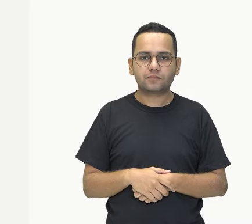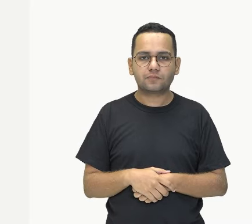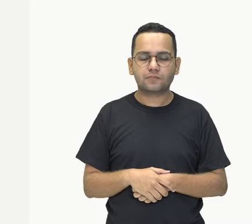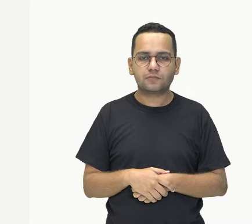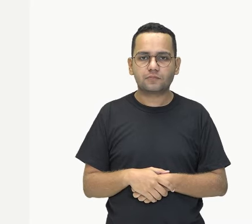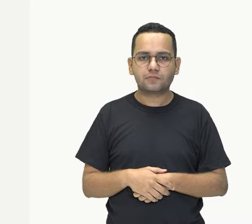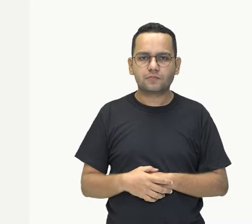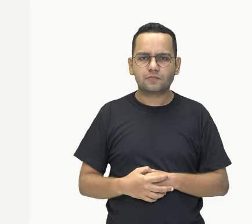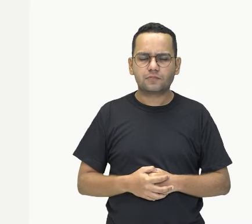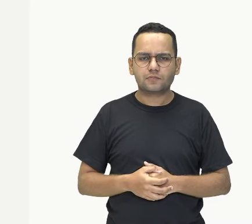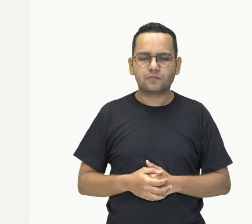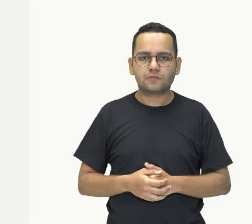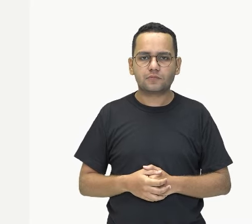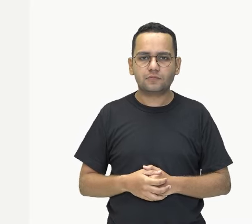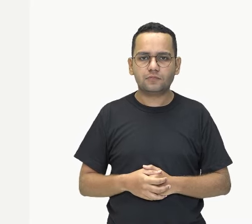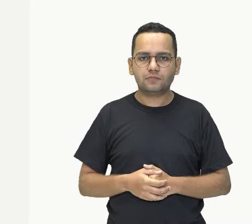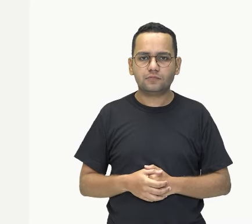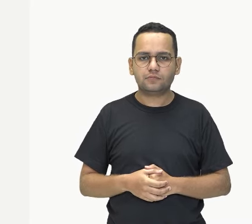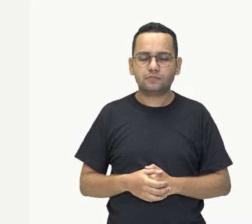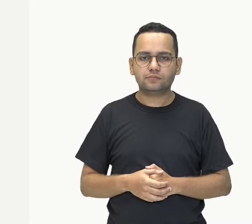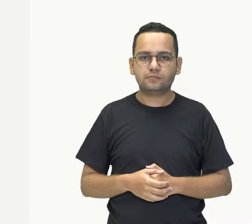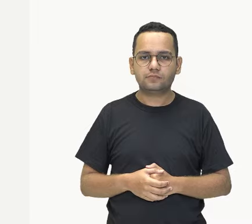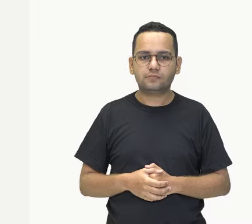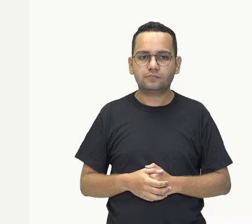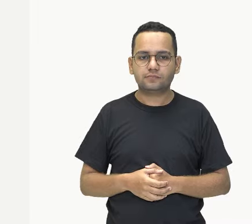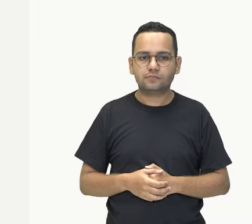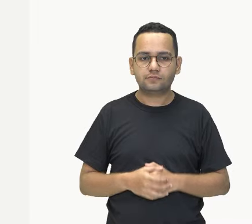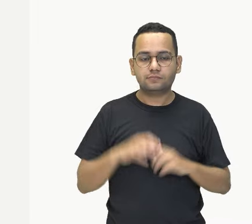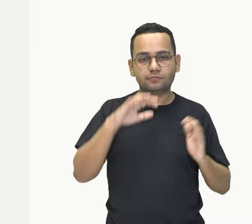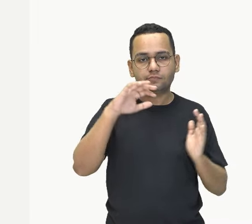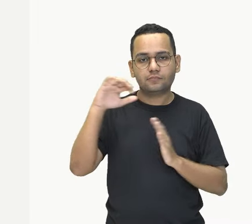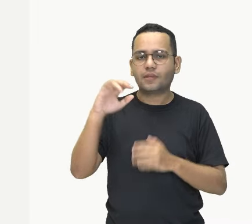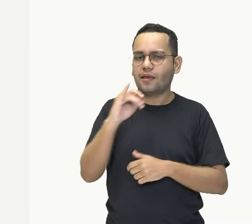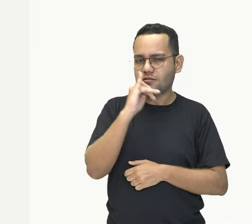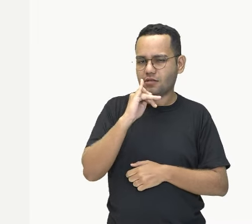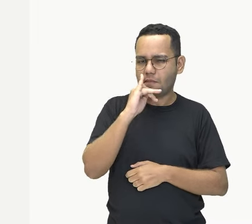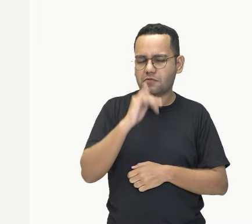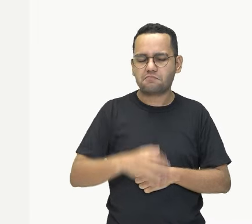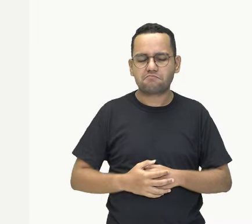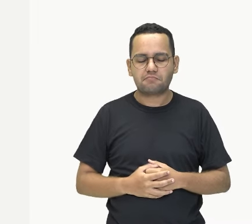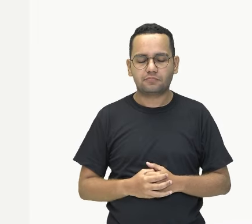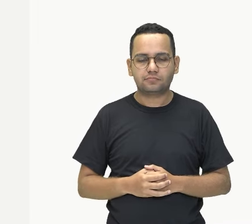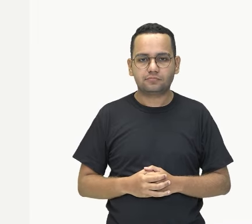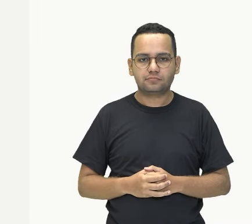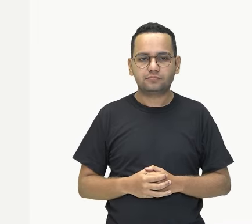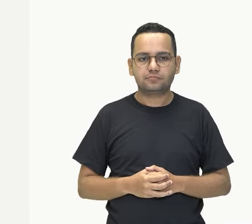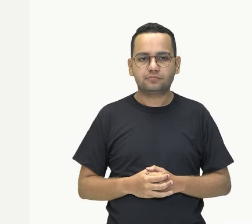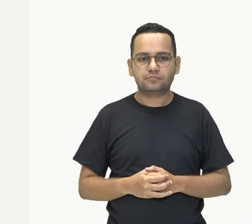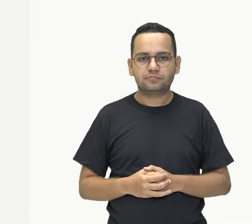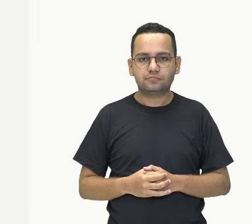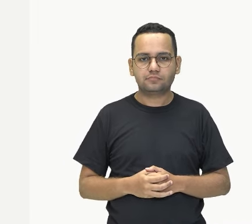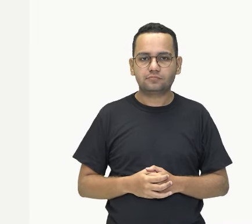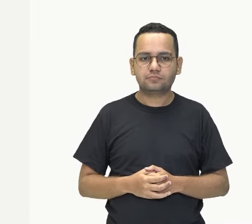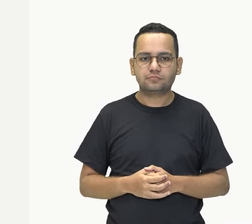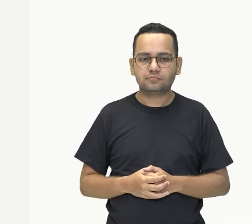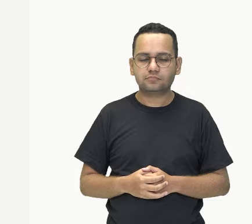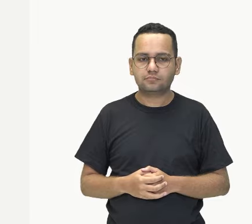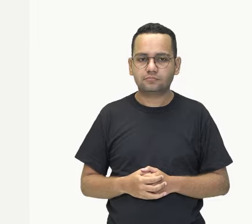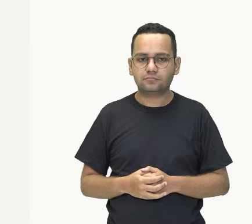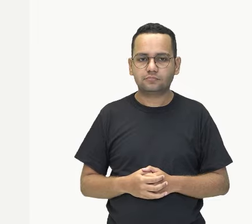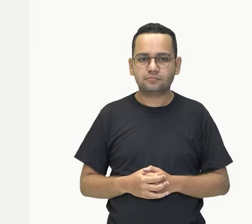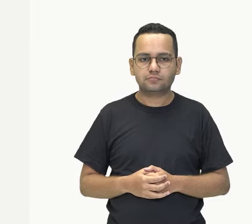tá? Vamos aqui ver alguns exemplos, só para a gente ter certeza de que a gente aprendeu. Se eu